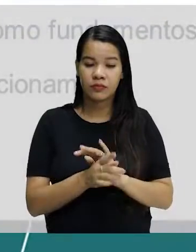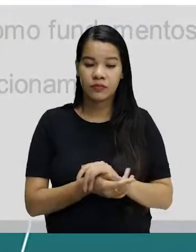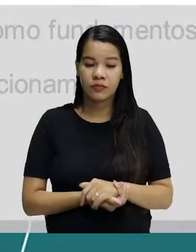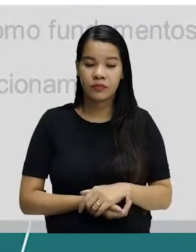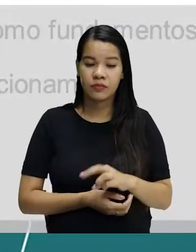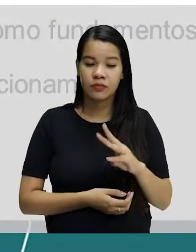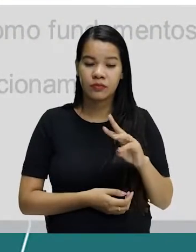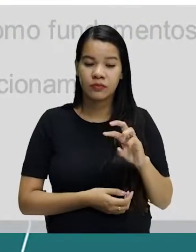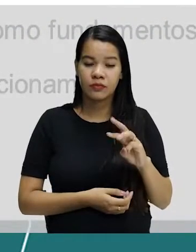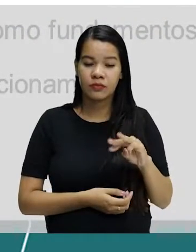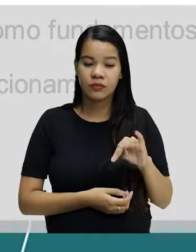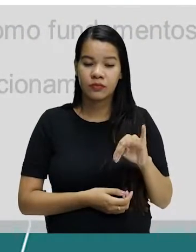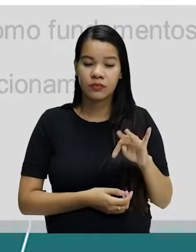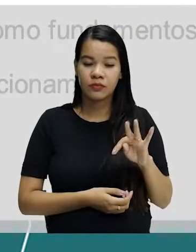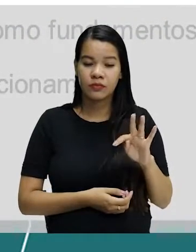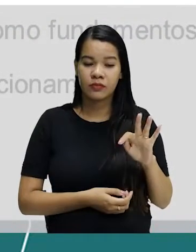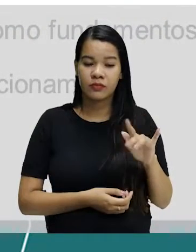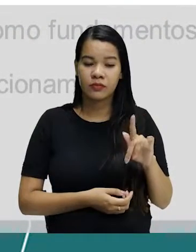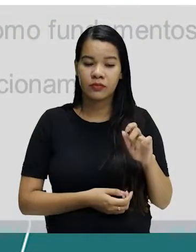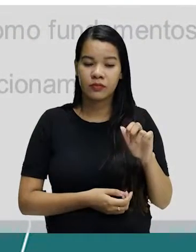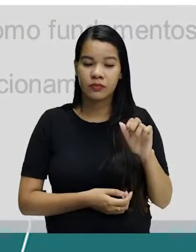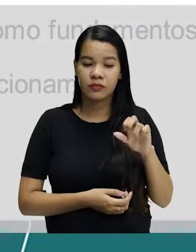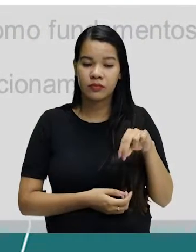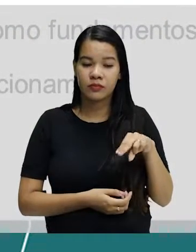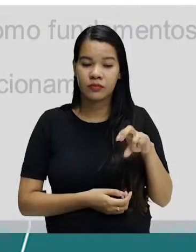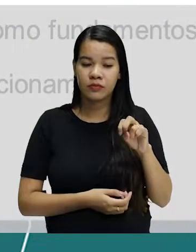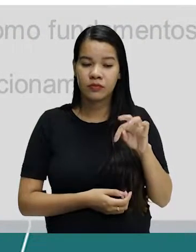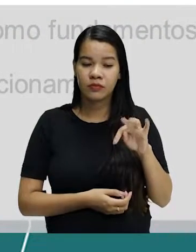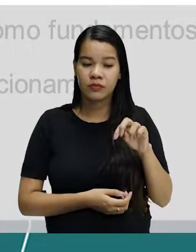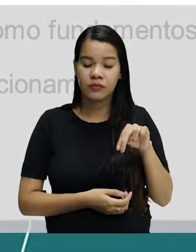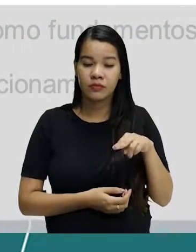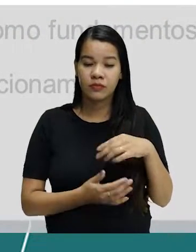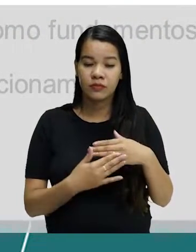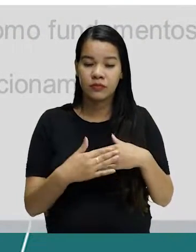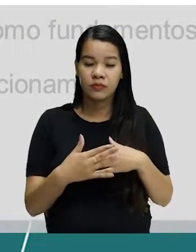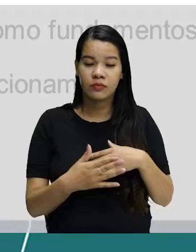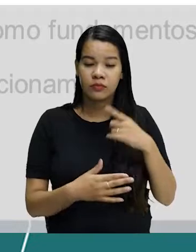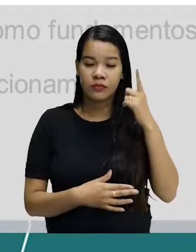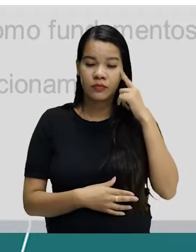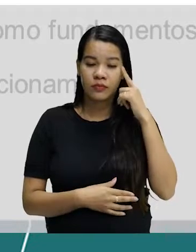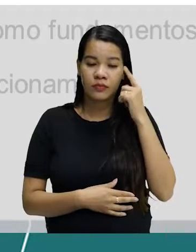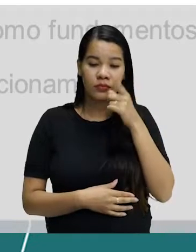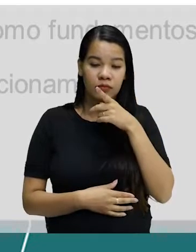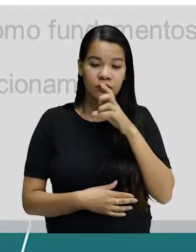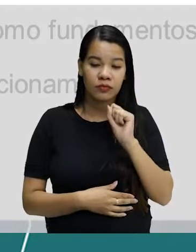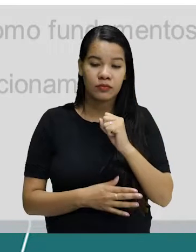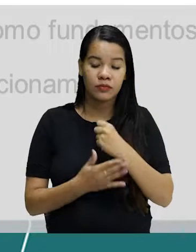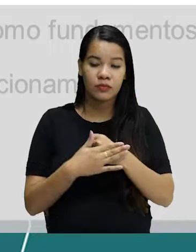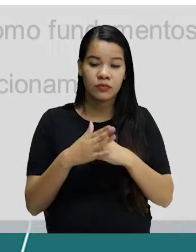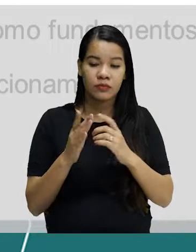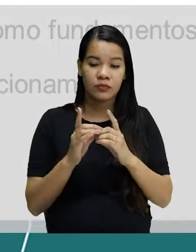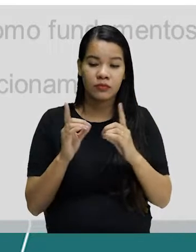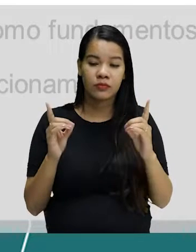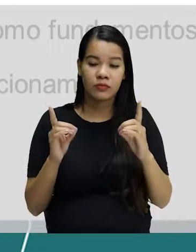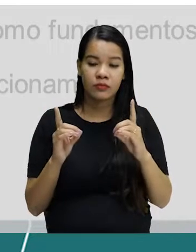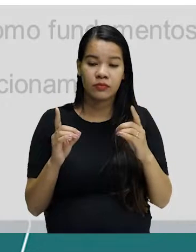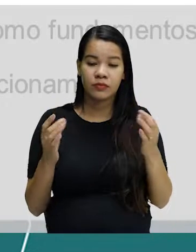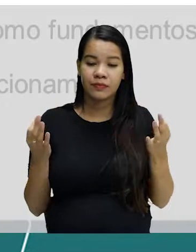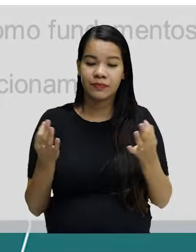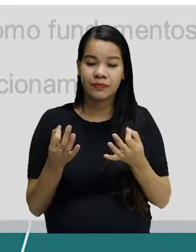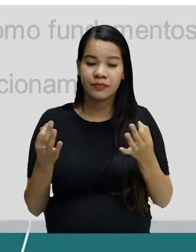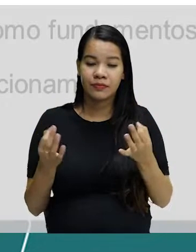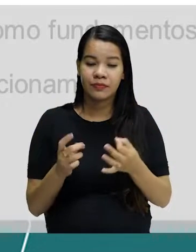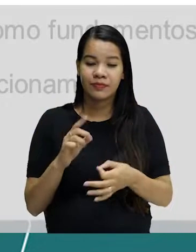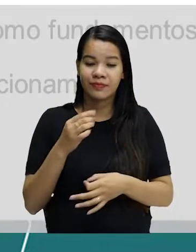Wittgenstein passa a pensar a linguagem de forma mais dinâmica. Perfeito, muito legal. Nós temos aqui uma